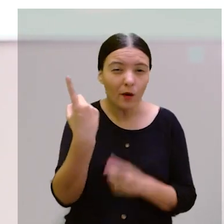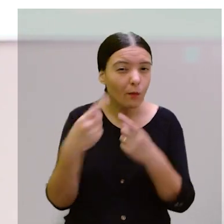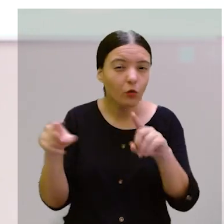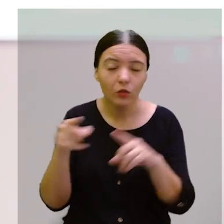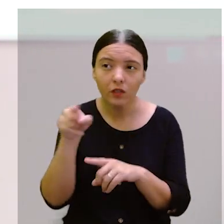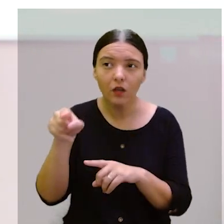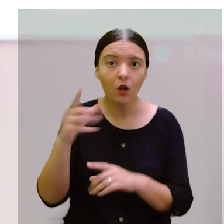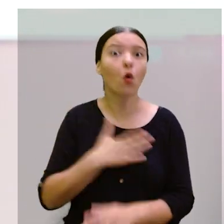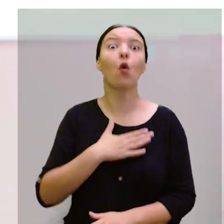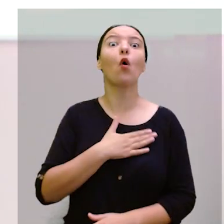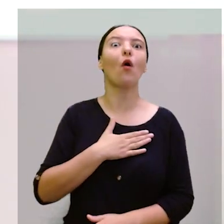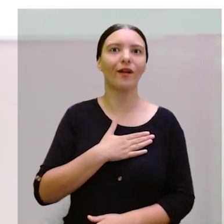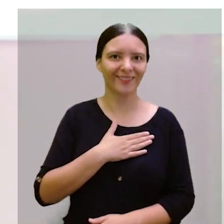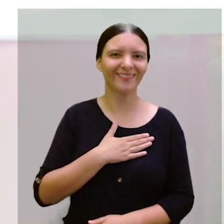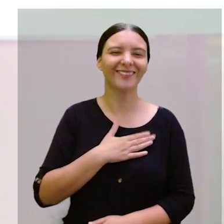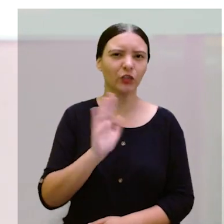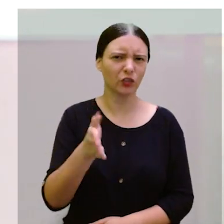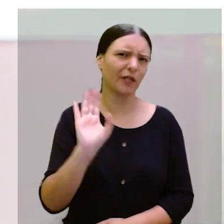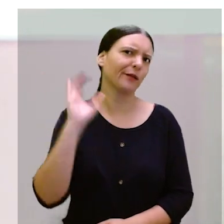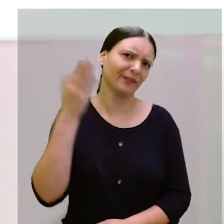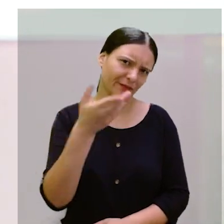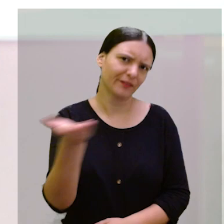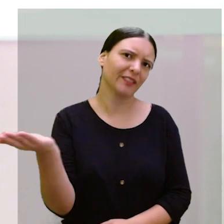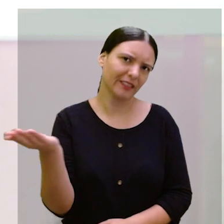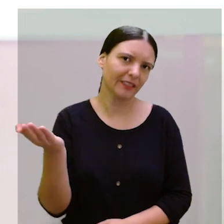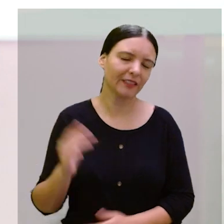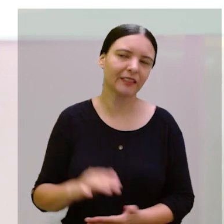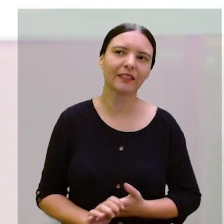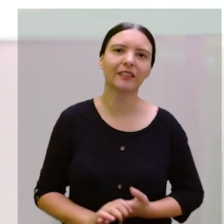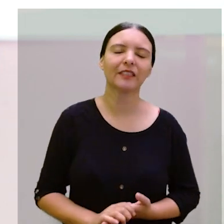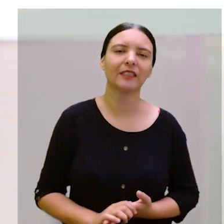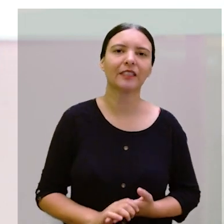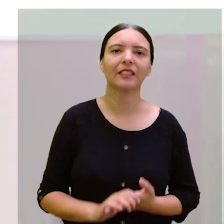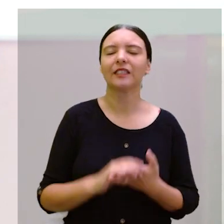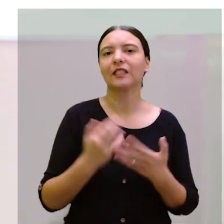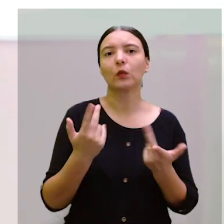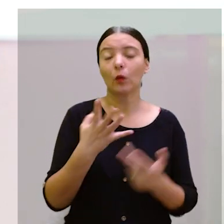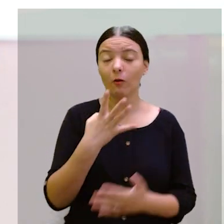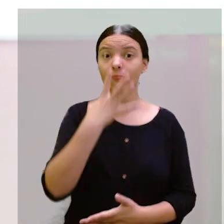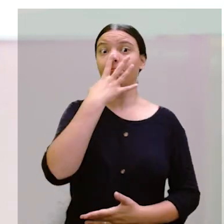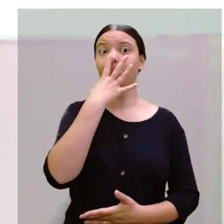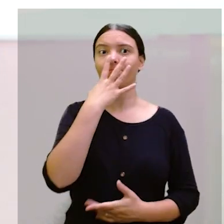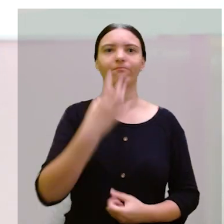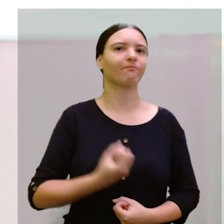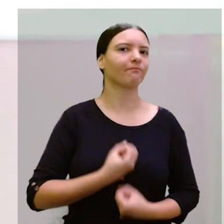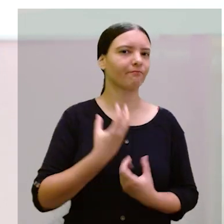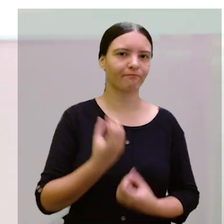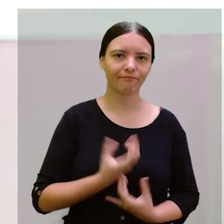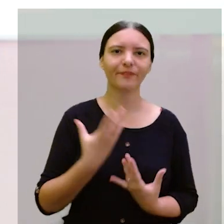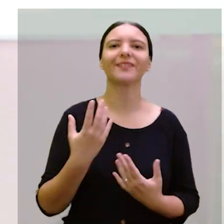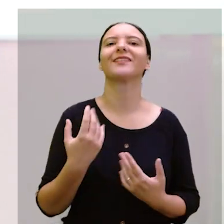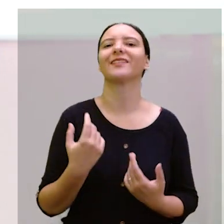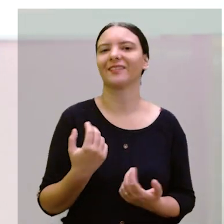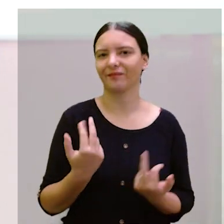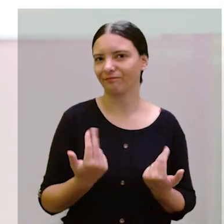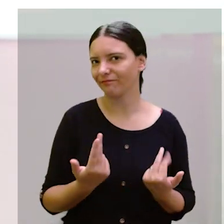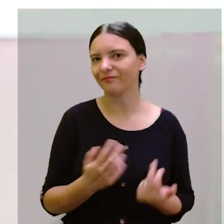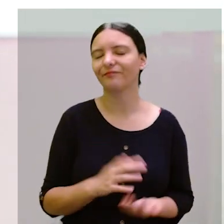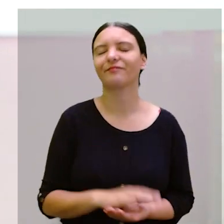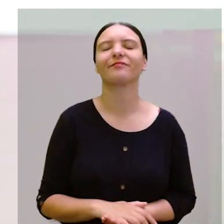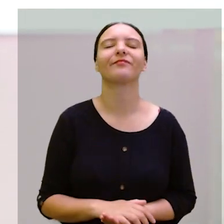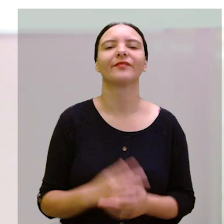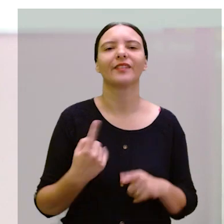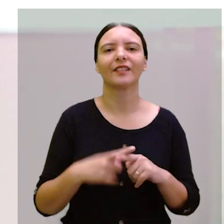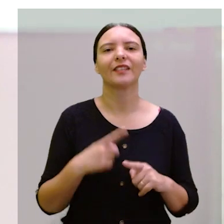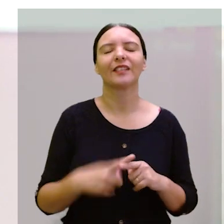já gosta de uma banda, tenho certeza que isso já aconteceu com vocês. Esse é o espanto da poesia, esse é o espanto que a